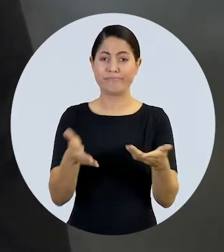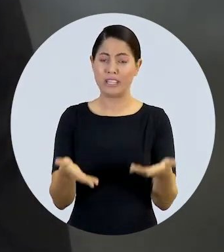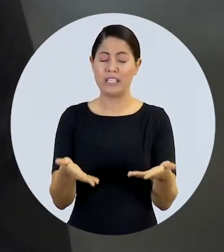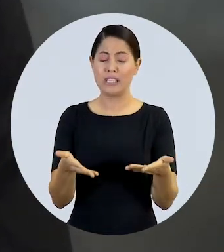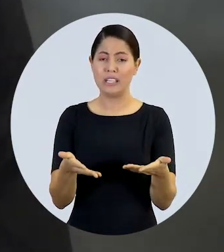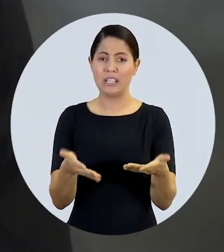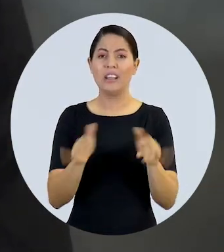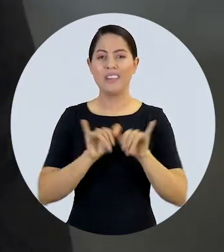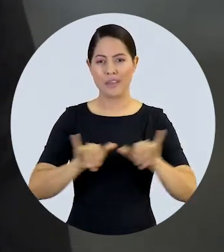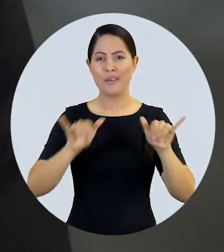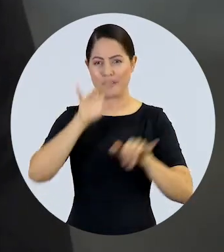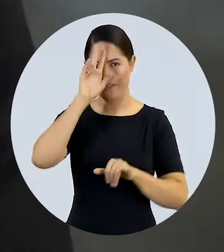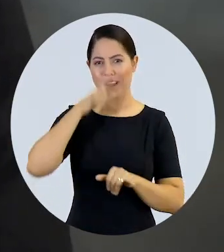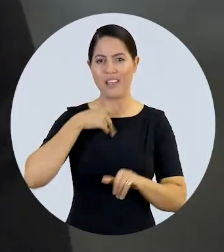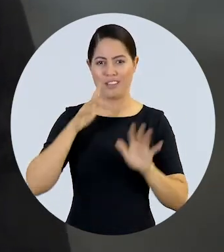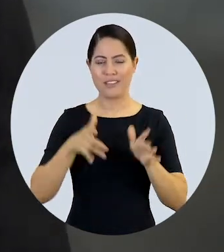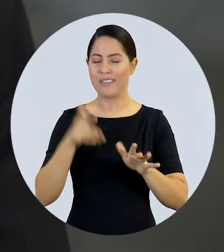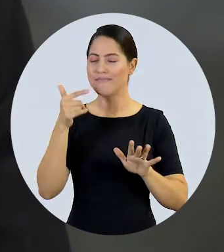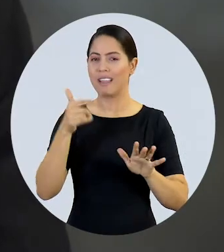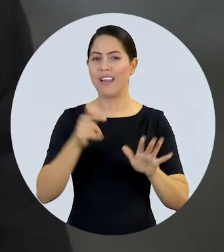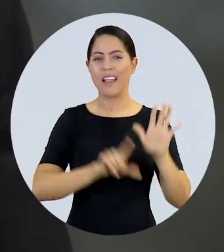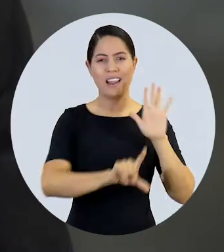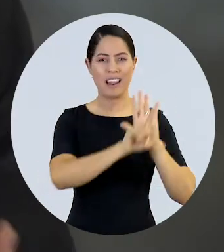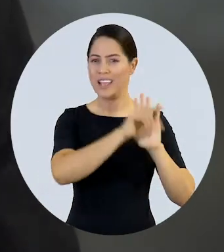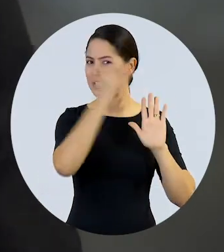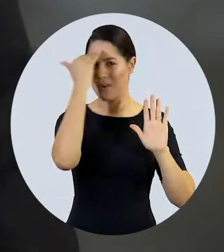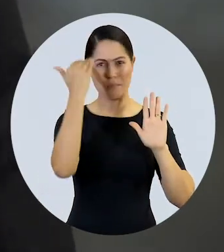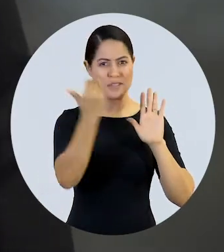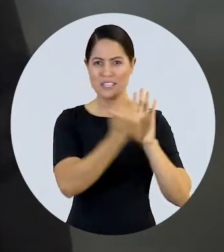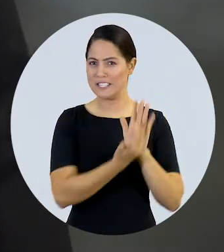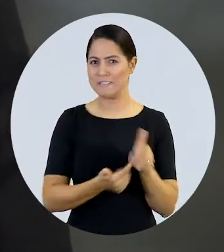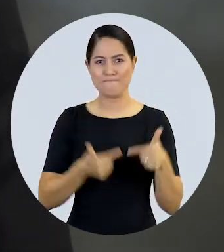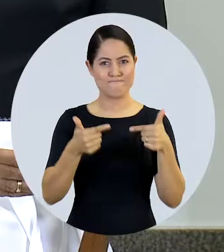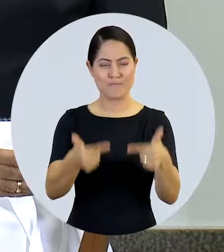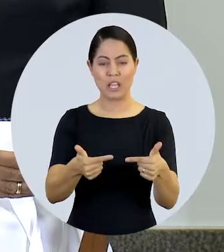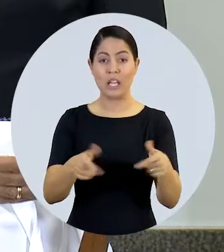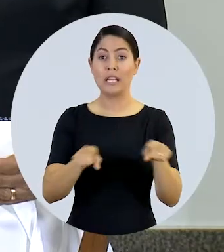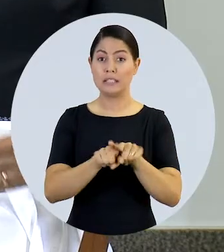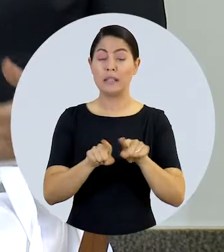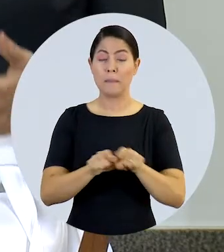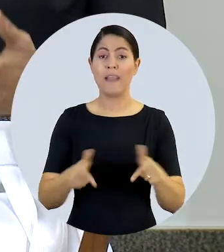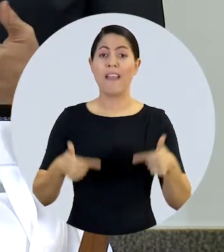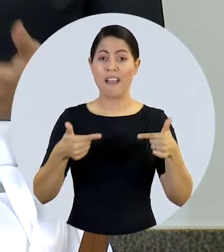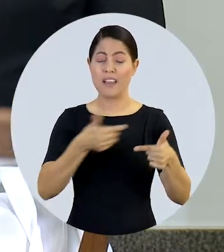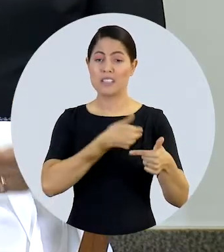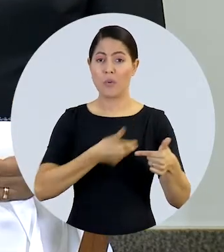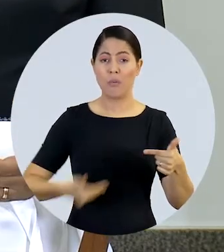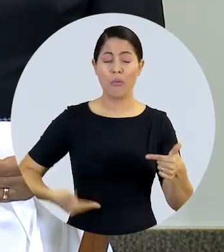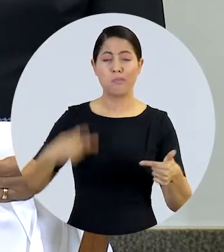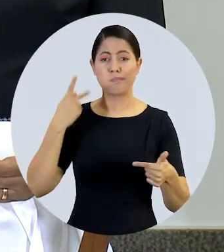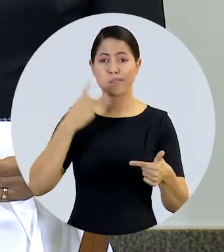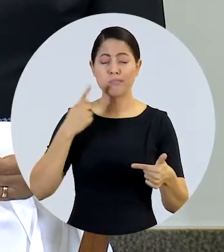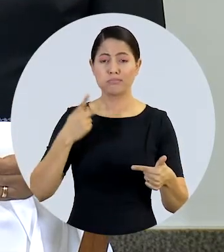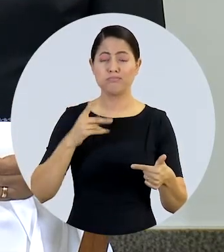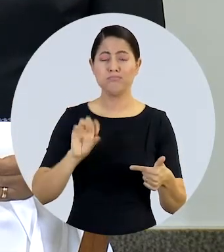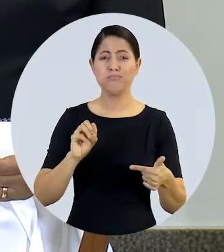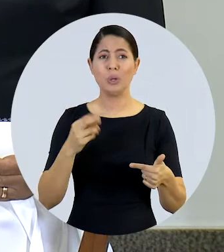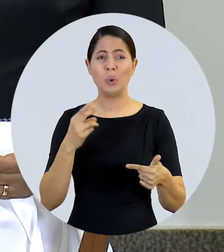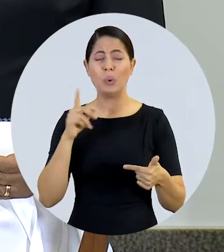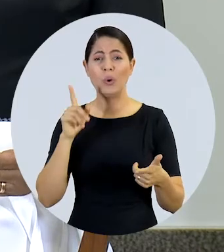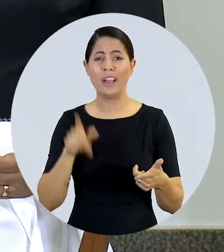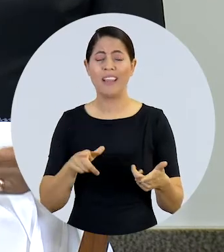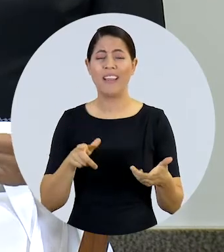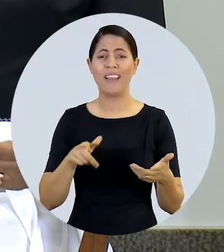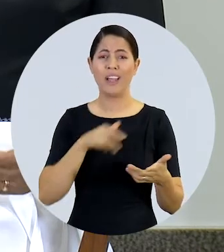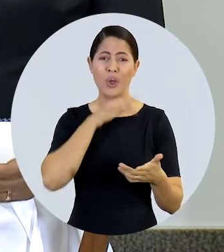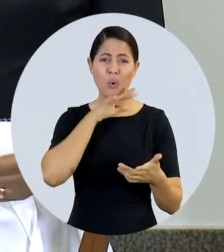revelados. E, como eu disse, não são implementadas as leis, as políticas públicas